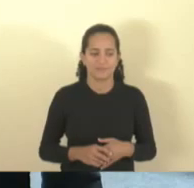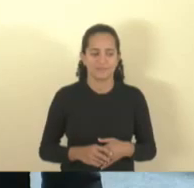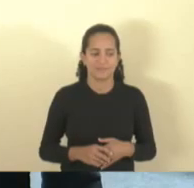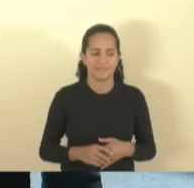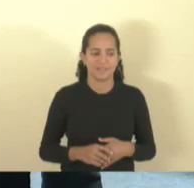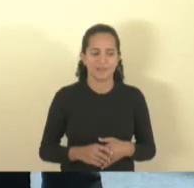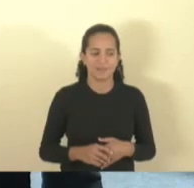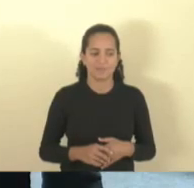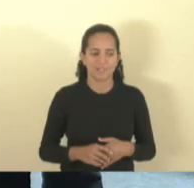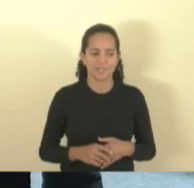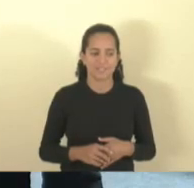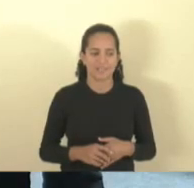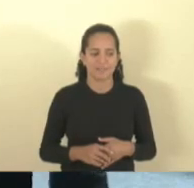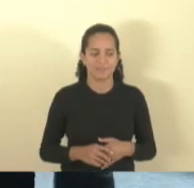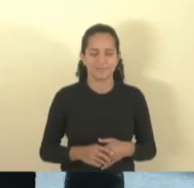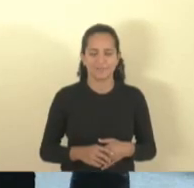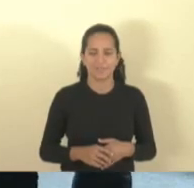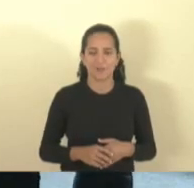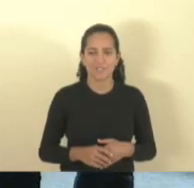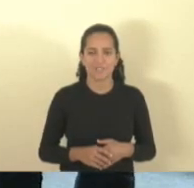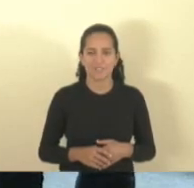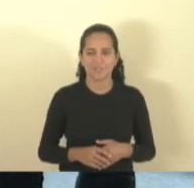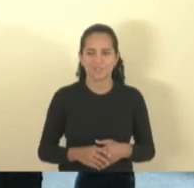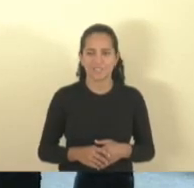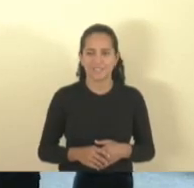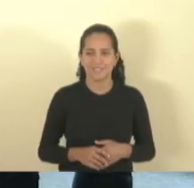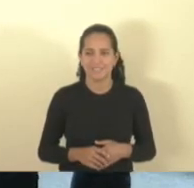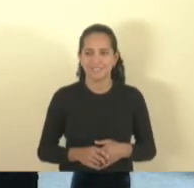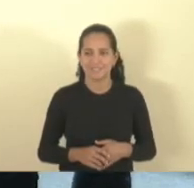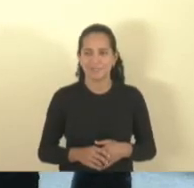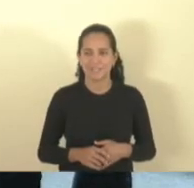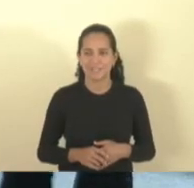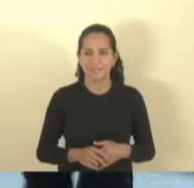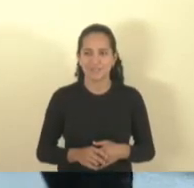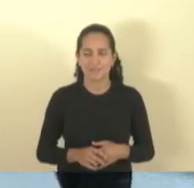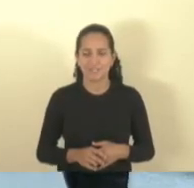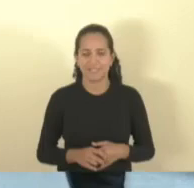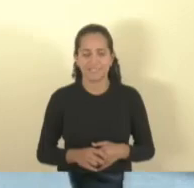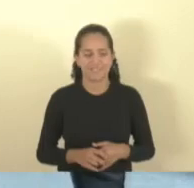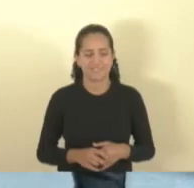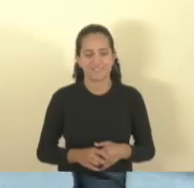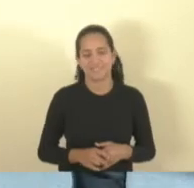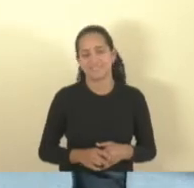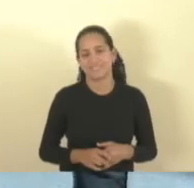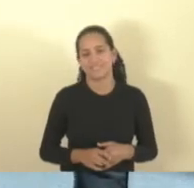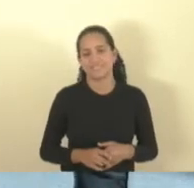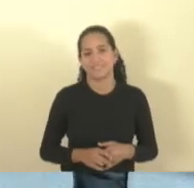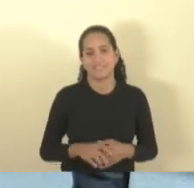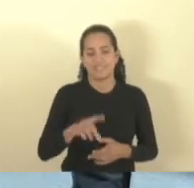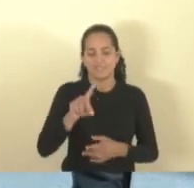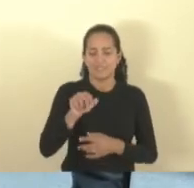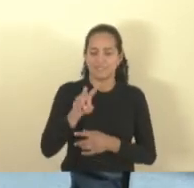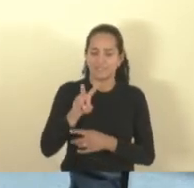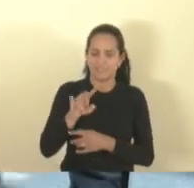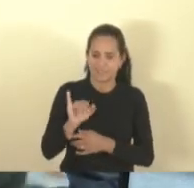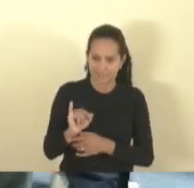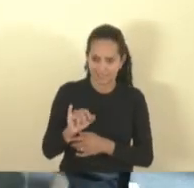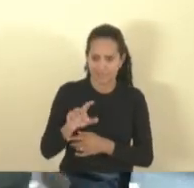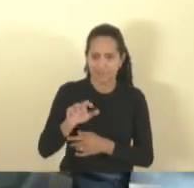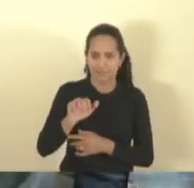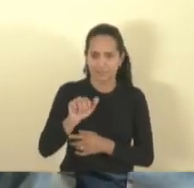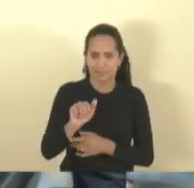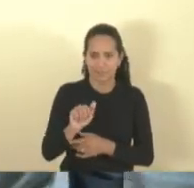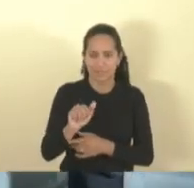Thank you. Davi Amorim